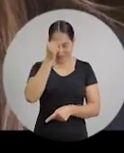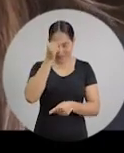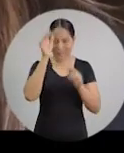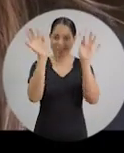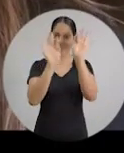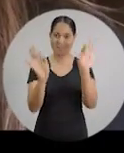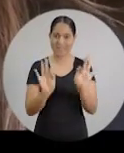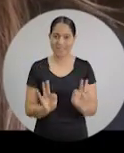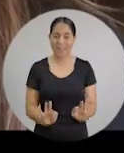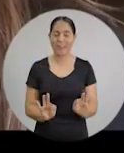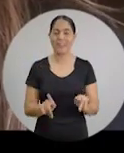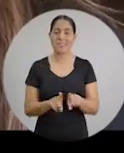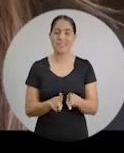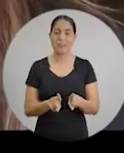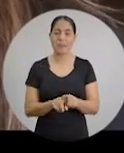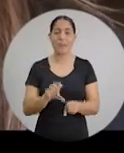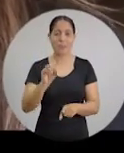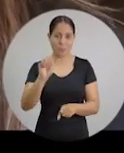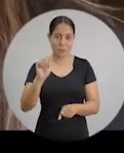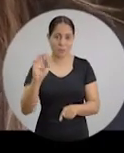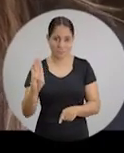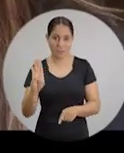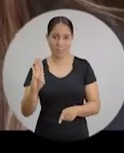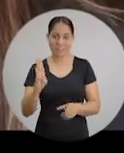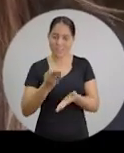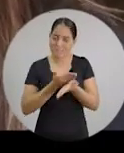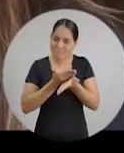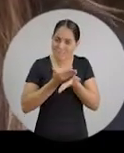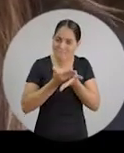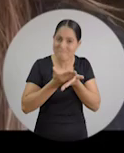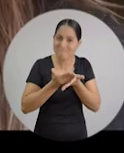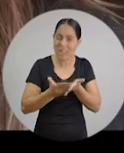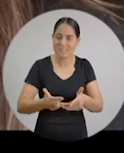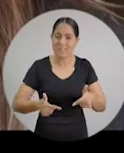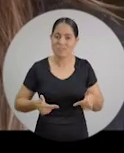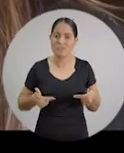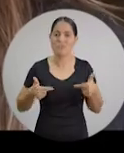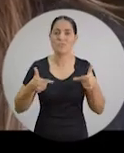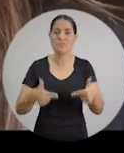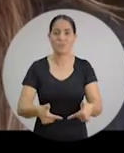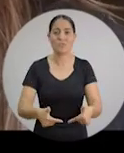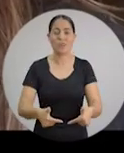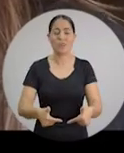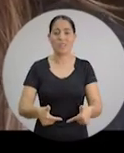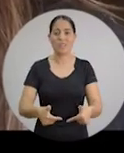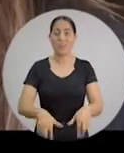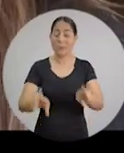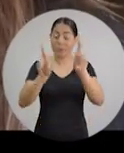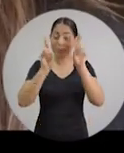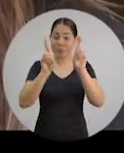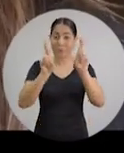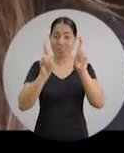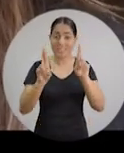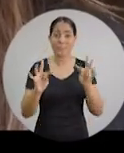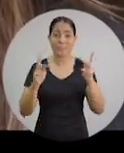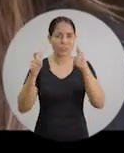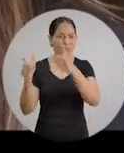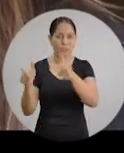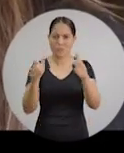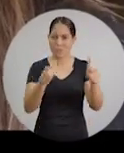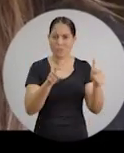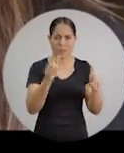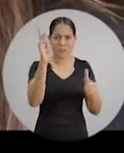feliz que a OAB tenha tido essa atitude e torcendo para que todas